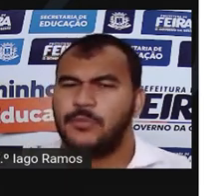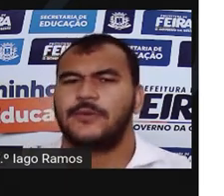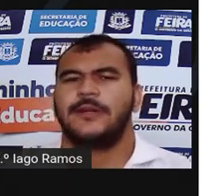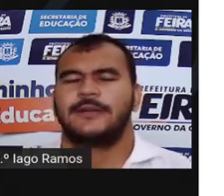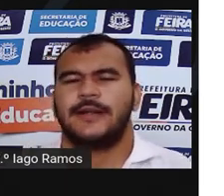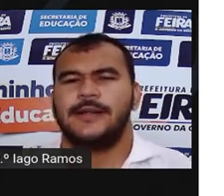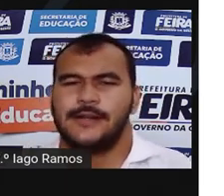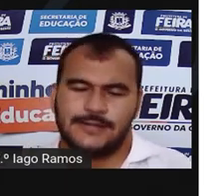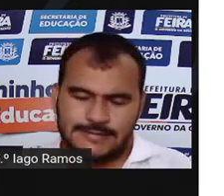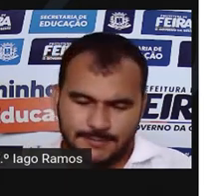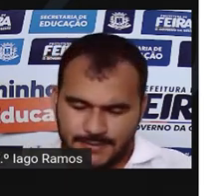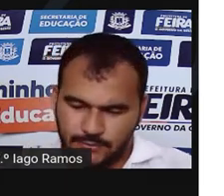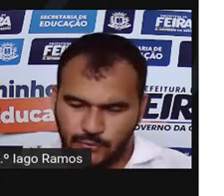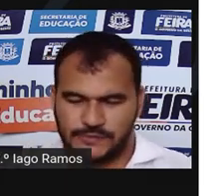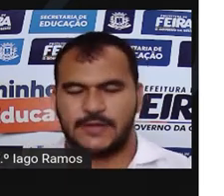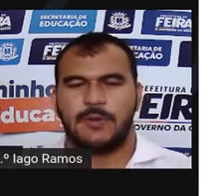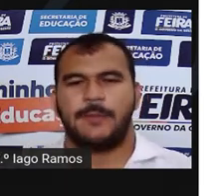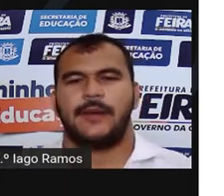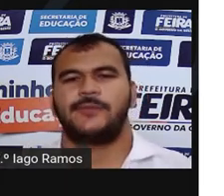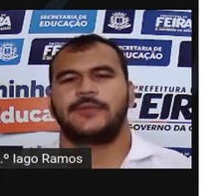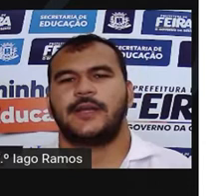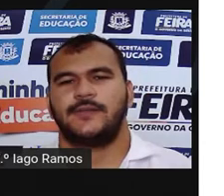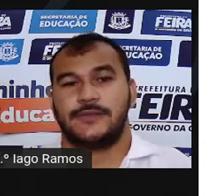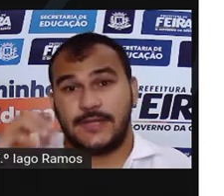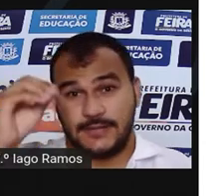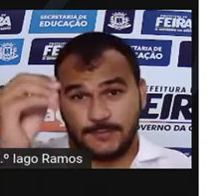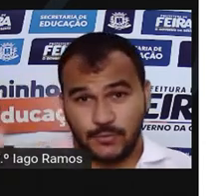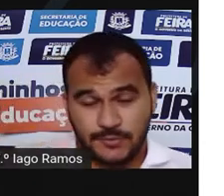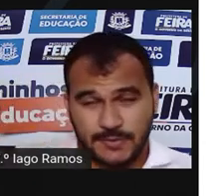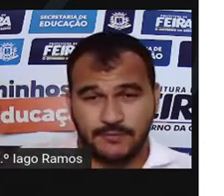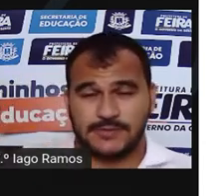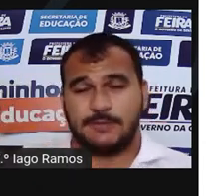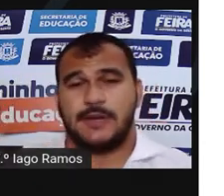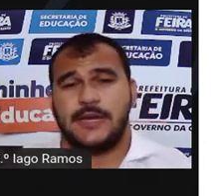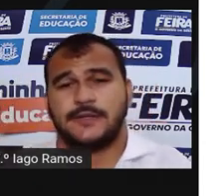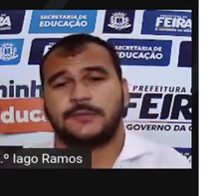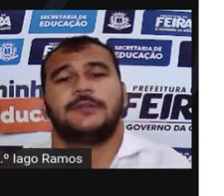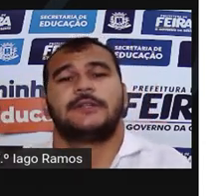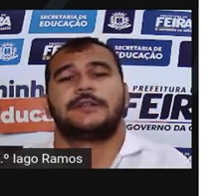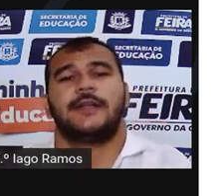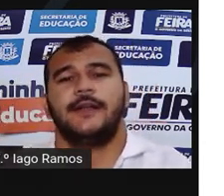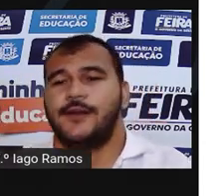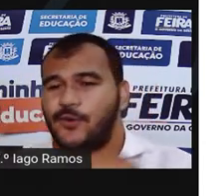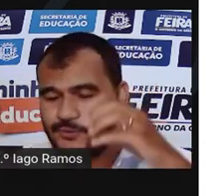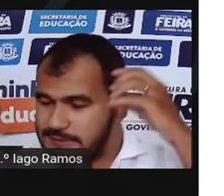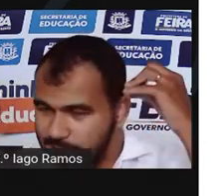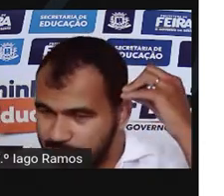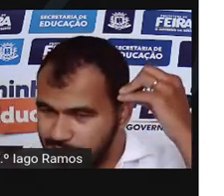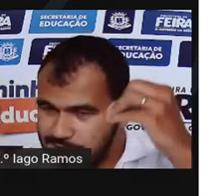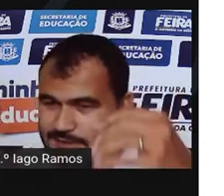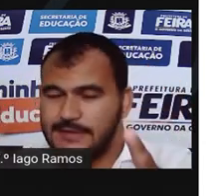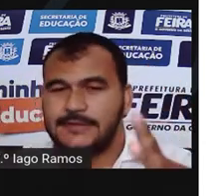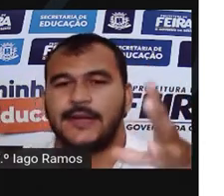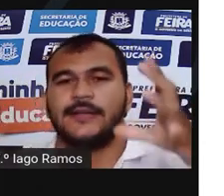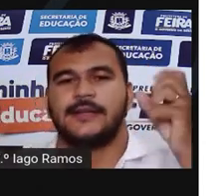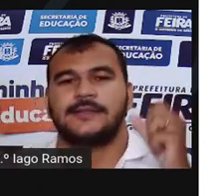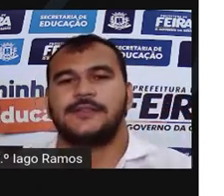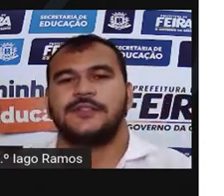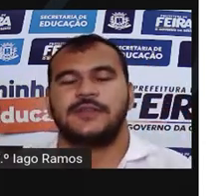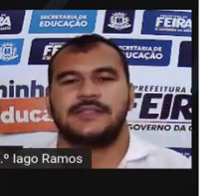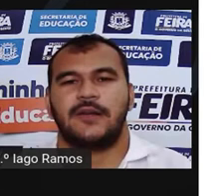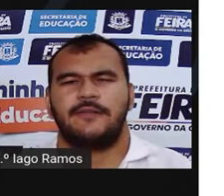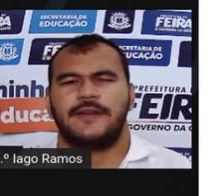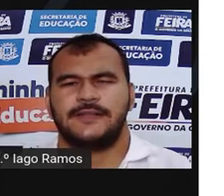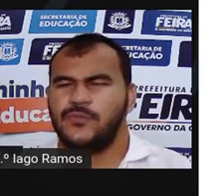bater um papo né Sempre que eu trouxe uma pergunta aí você responde para você mesmo né ou Sempre que você quiser